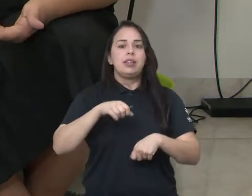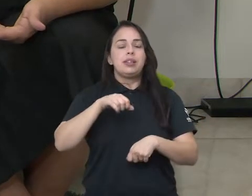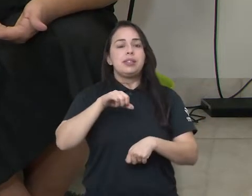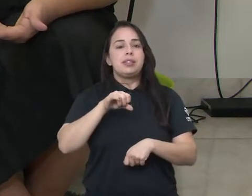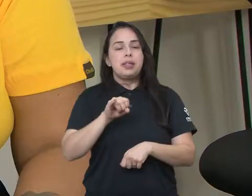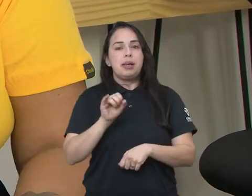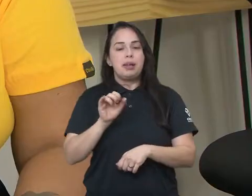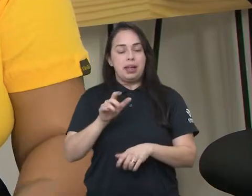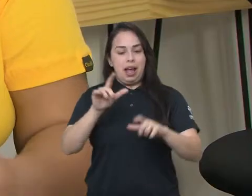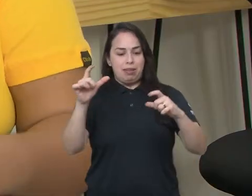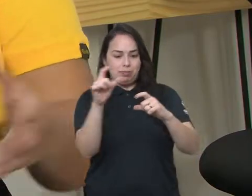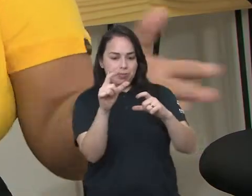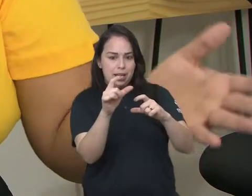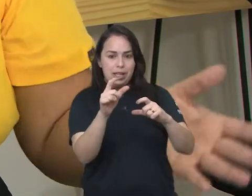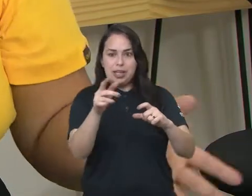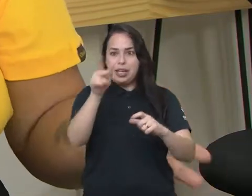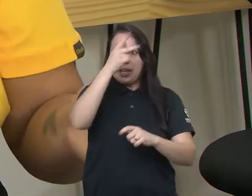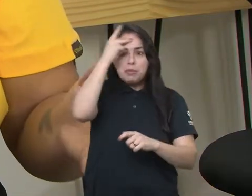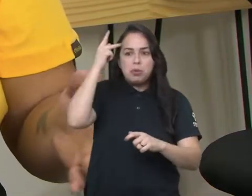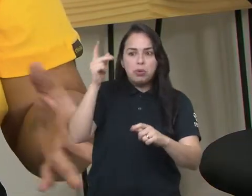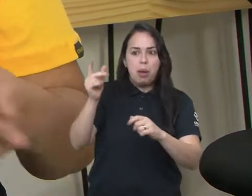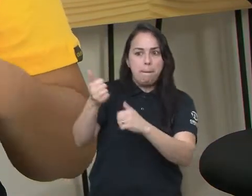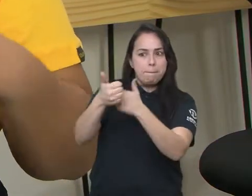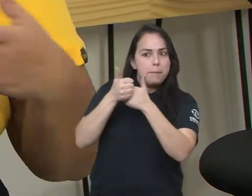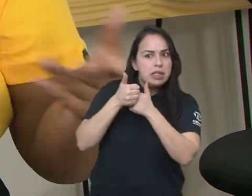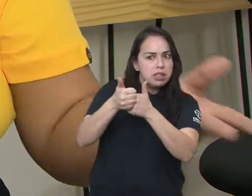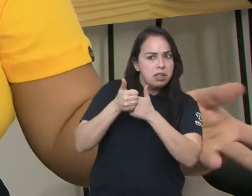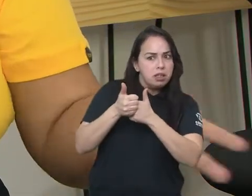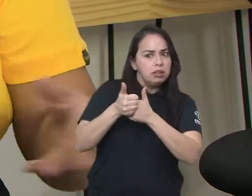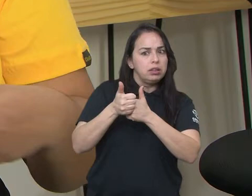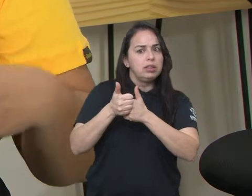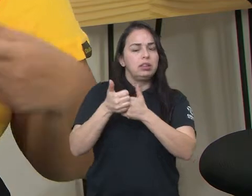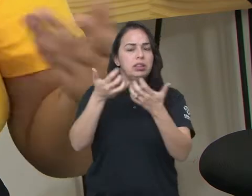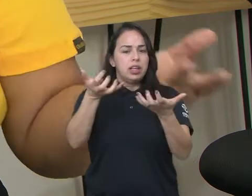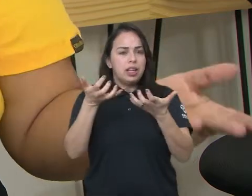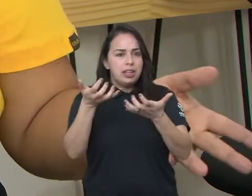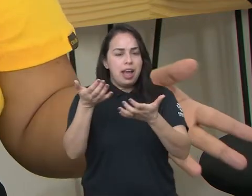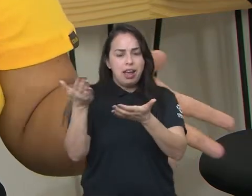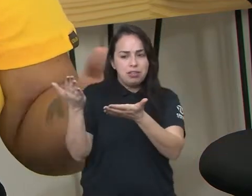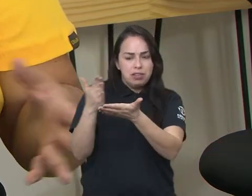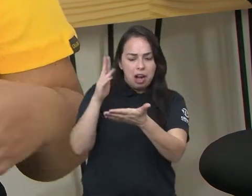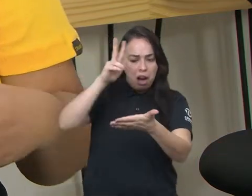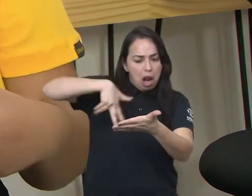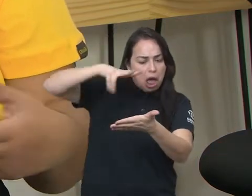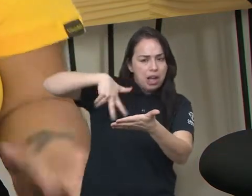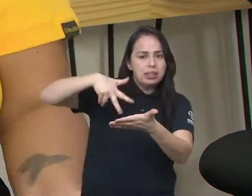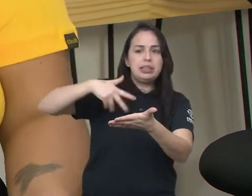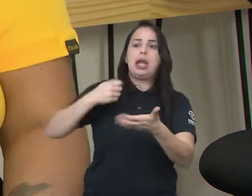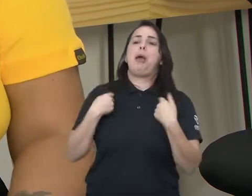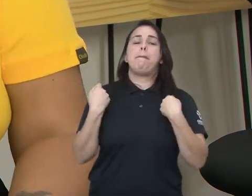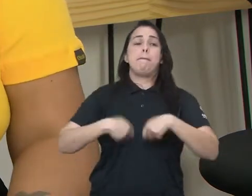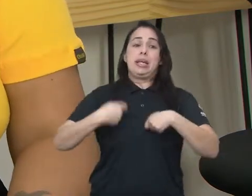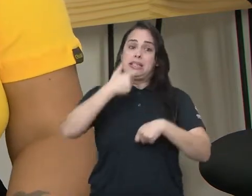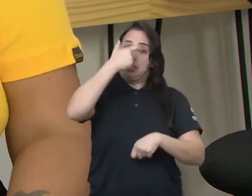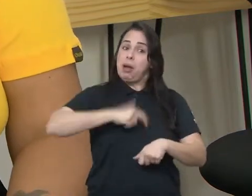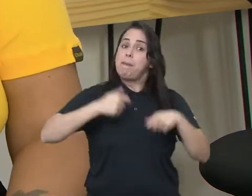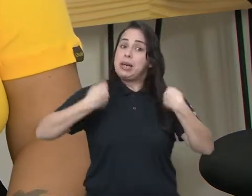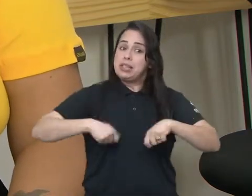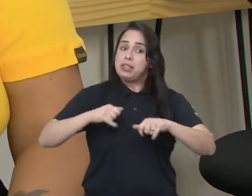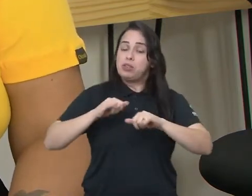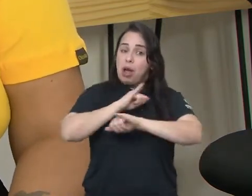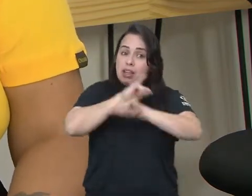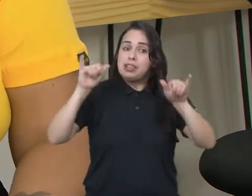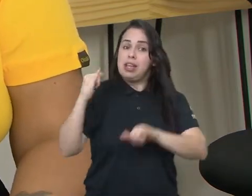isso. Se eu tenho um palco ali e as pessoas estão me seguindo ou querendo consumir o conteúdo que eu faço,